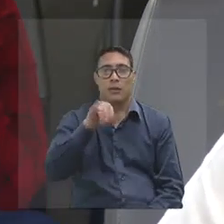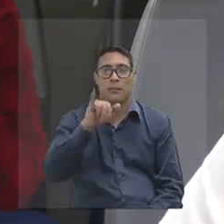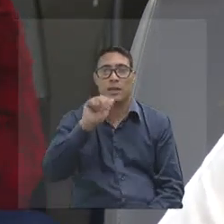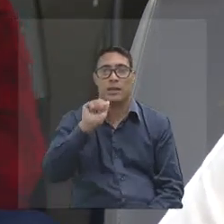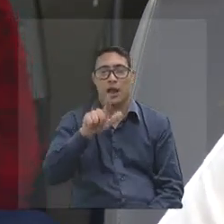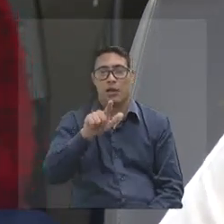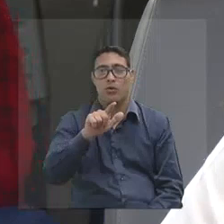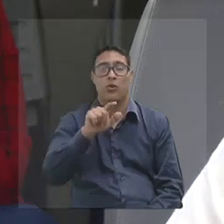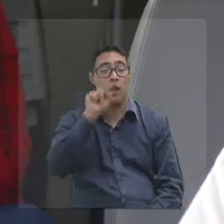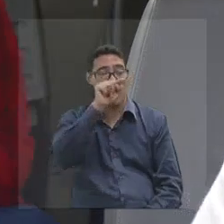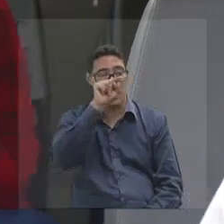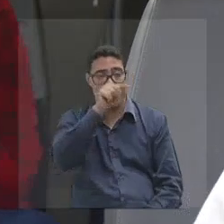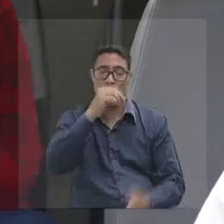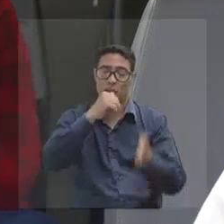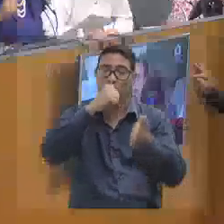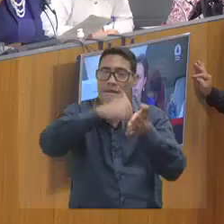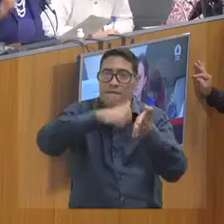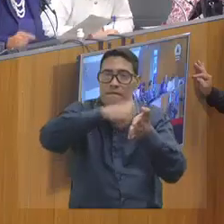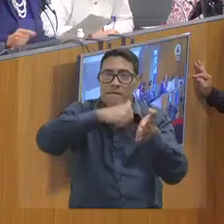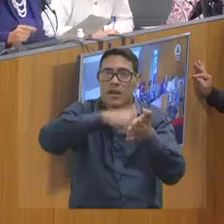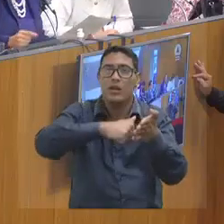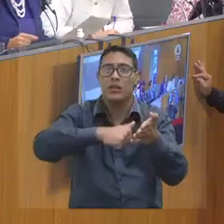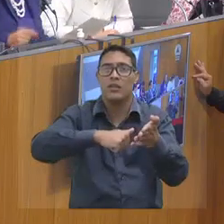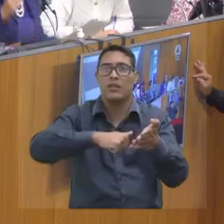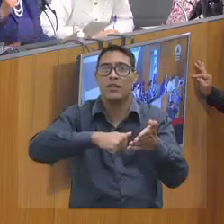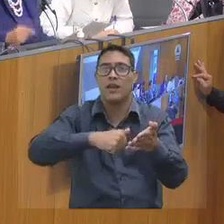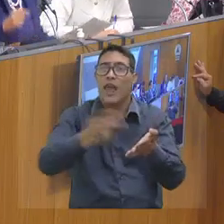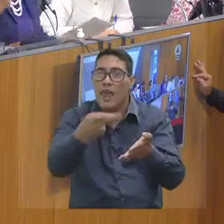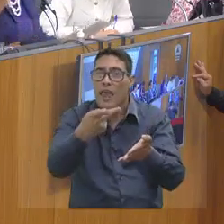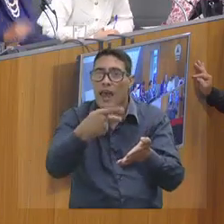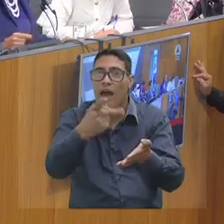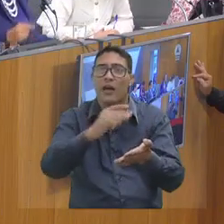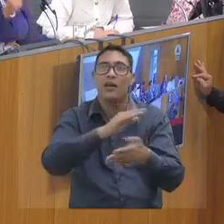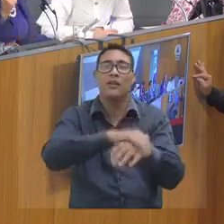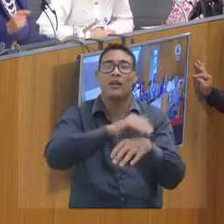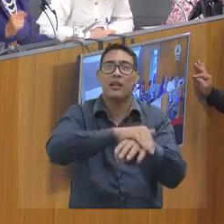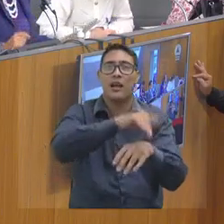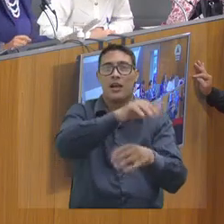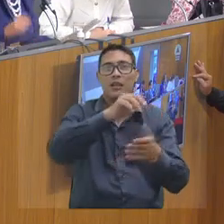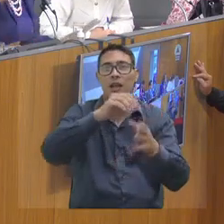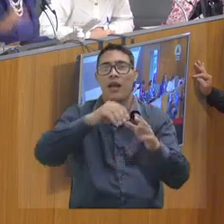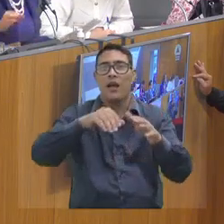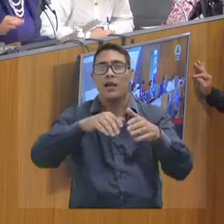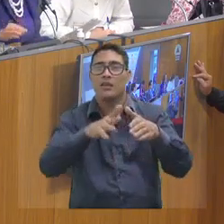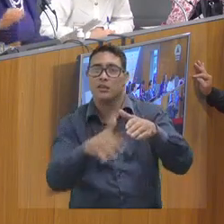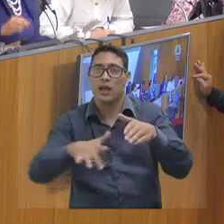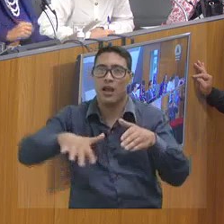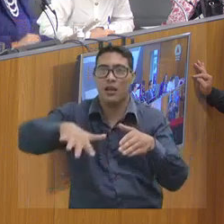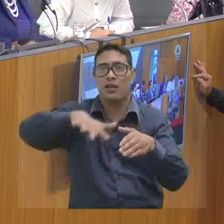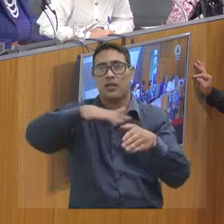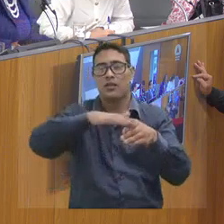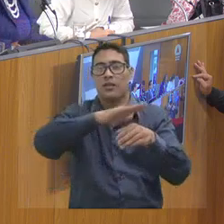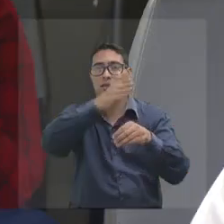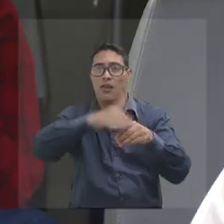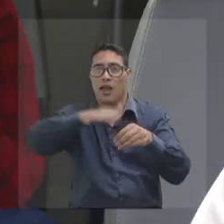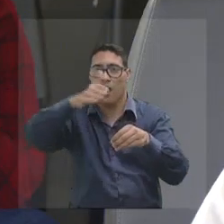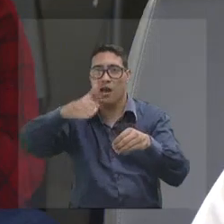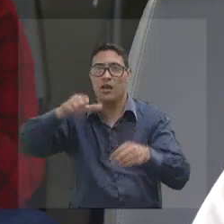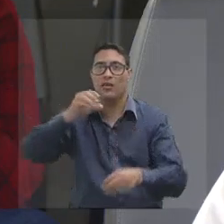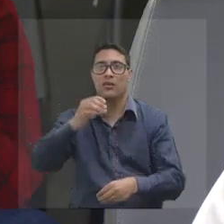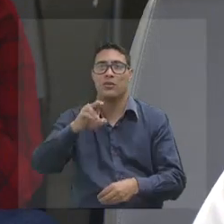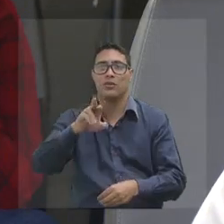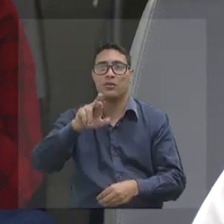Serra do Curral E aí quem é um dos principais sócios da Gucci das mineradoras pirata na Serra do Curral